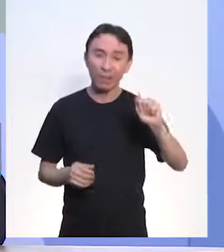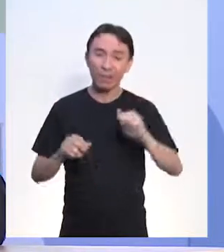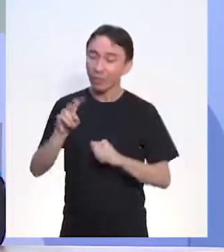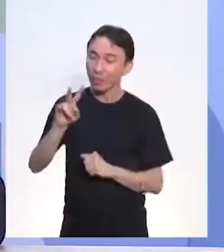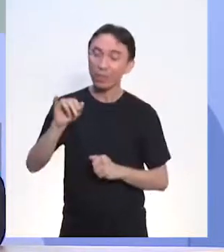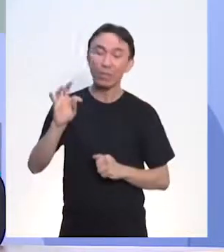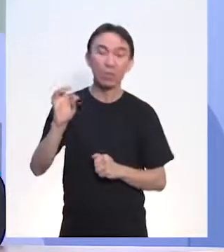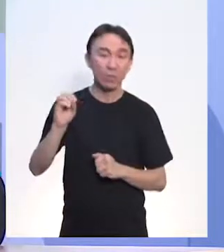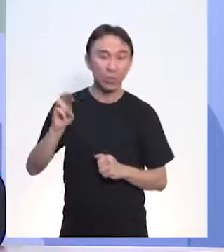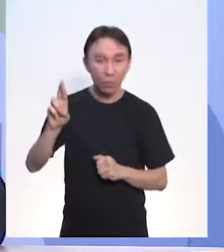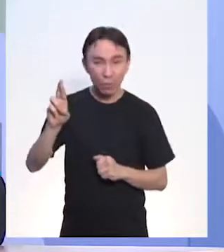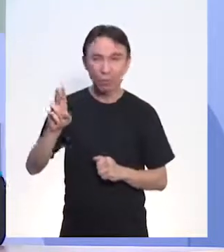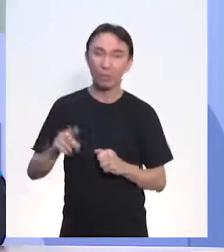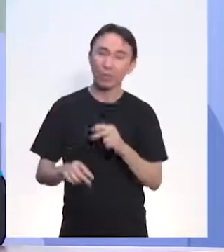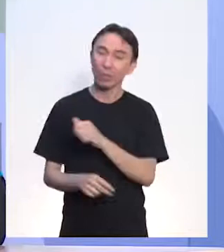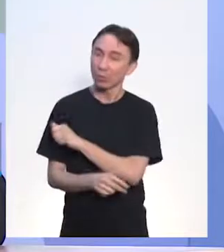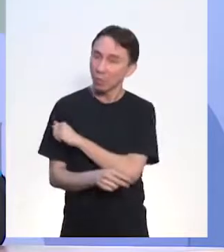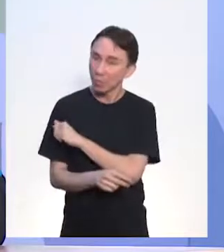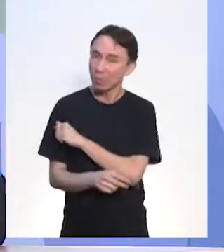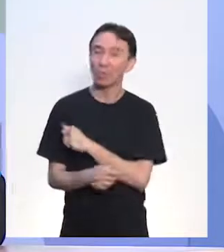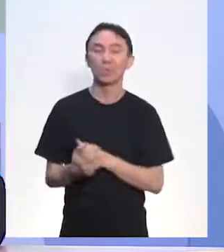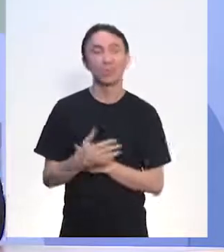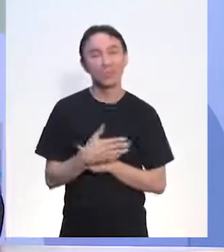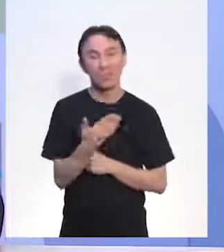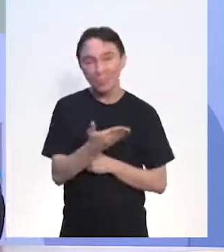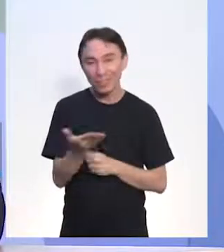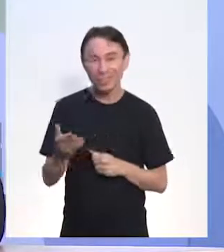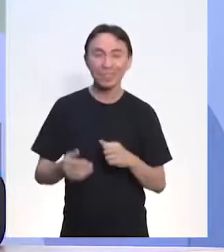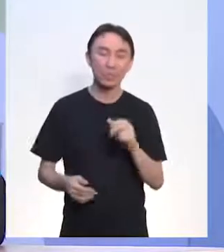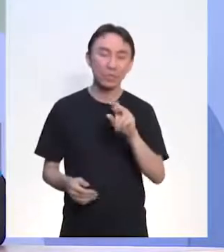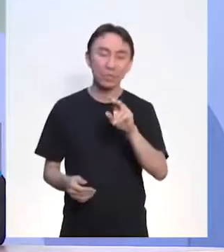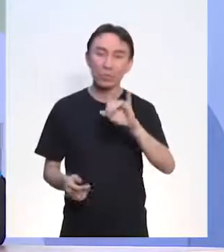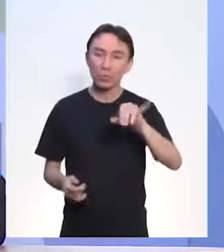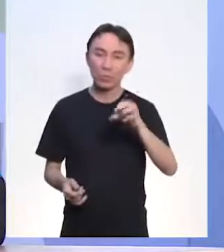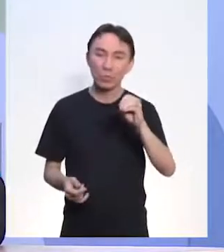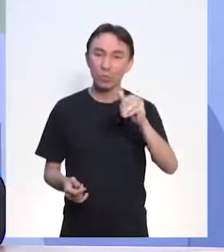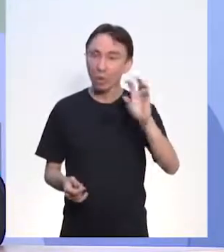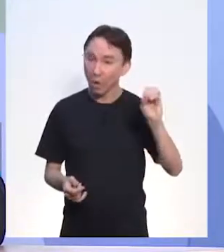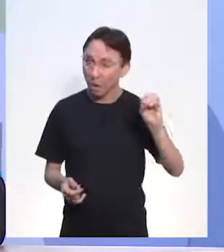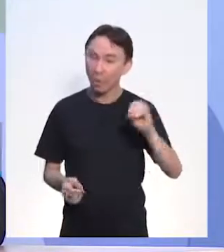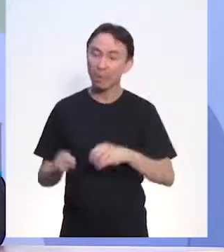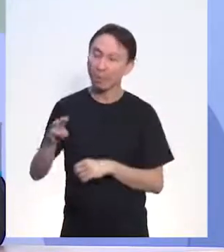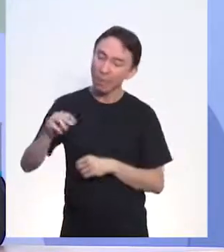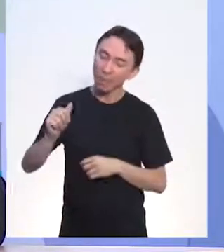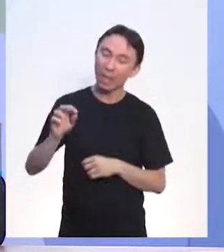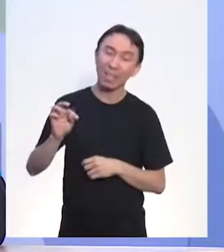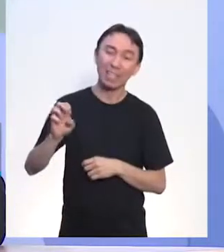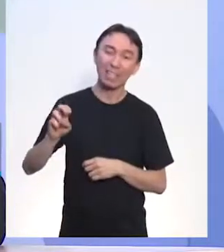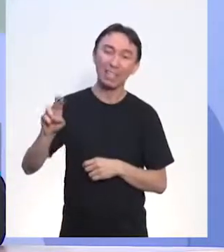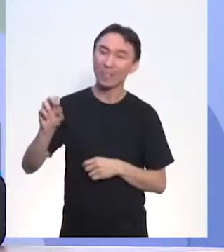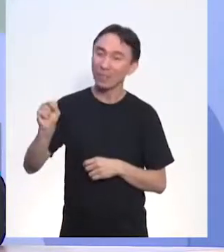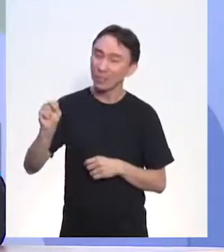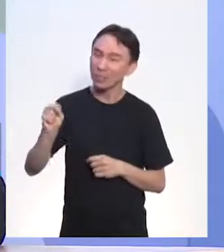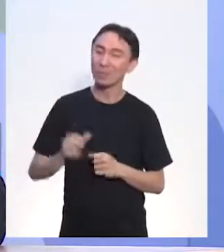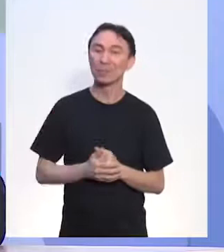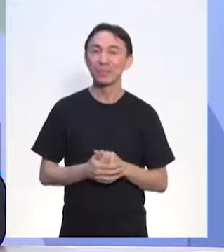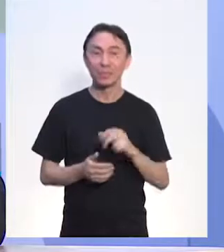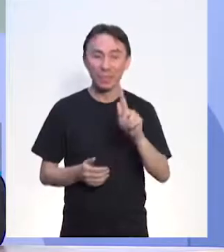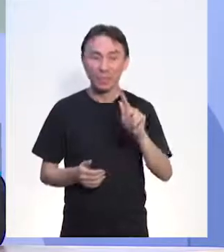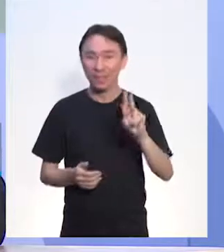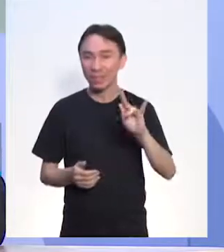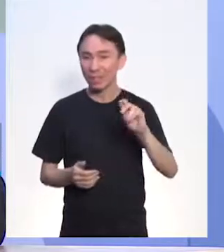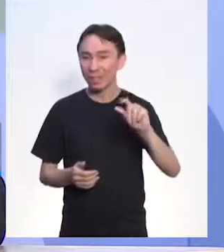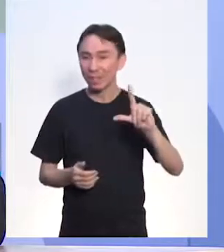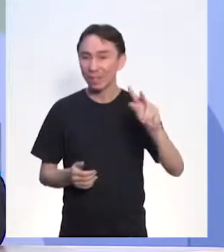Vitor, alunos da professora Mara. João Augusto, da professora Lúcia. Matheus, da professora Gláucia. Guilherme, aluno da professora